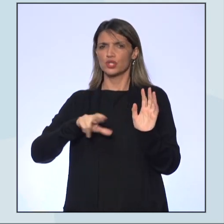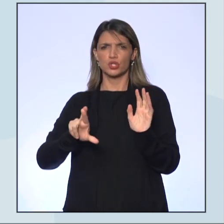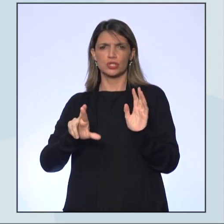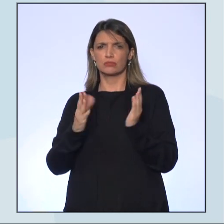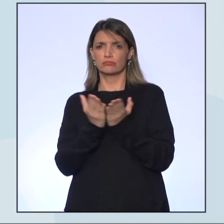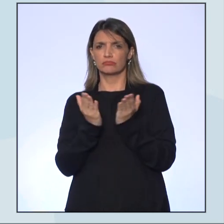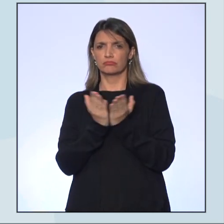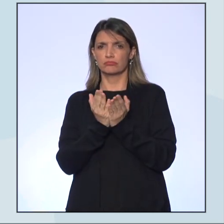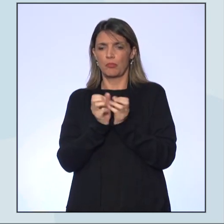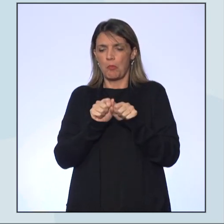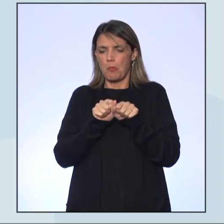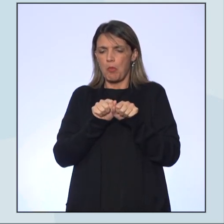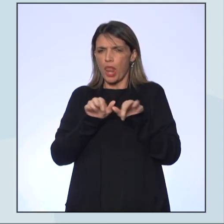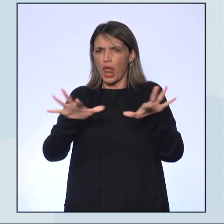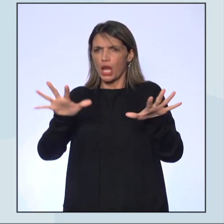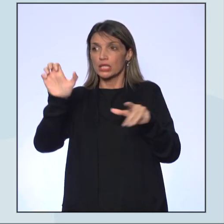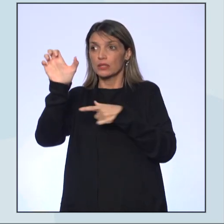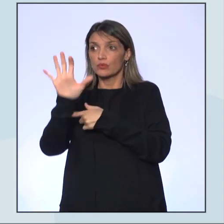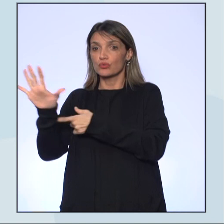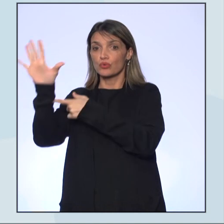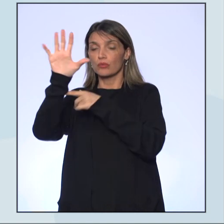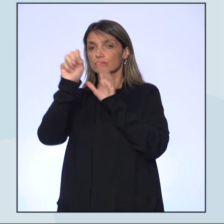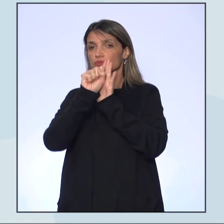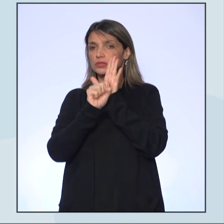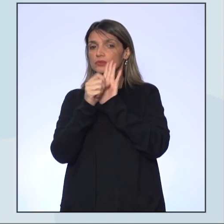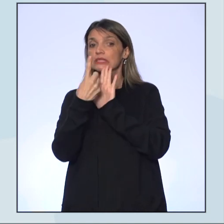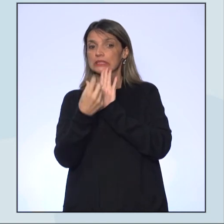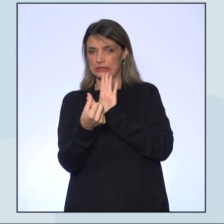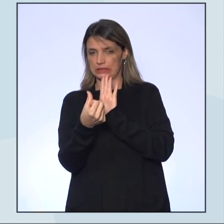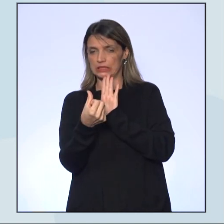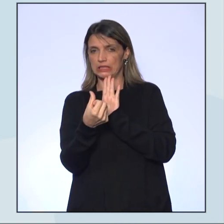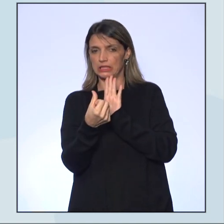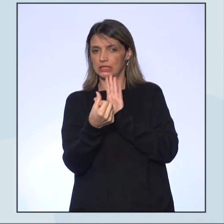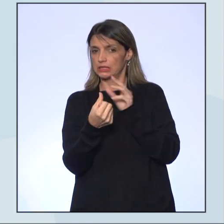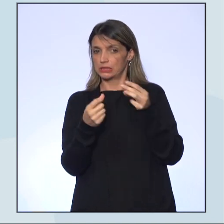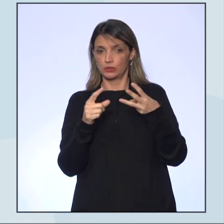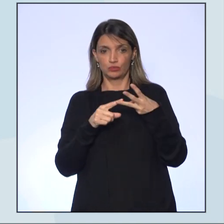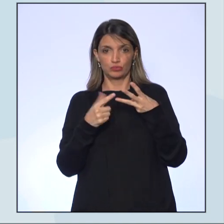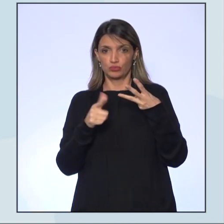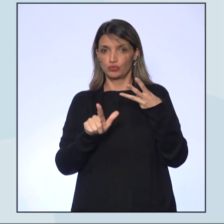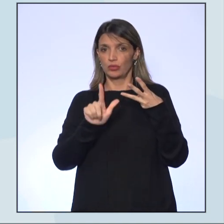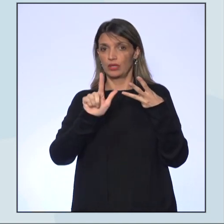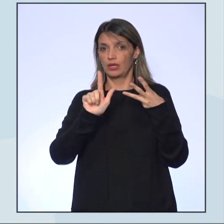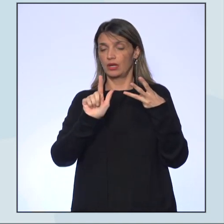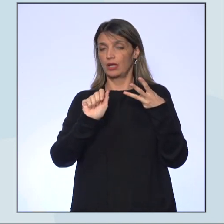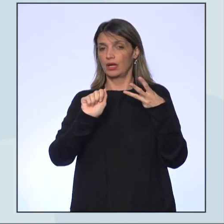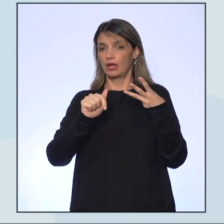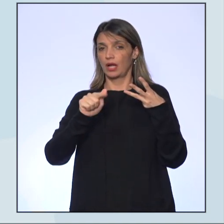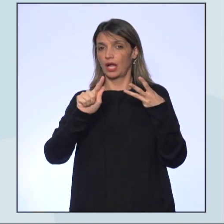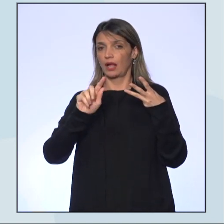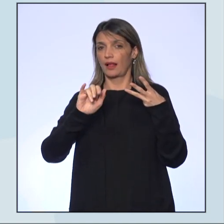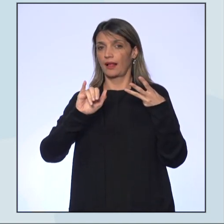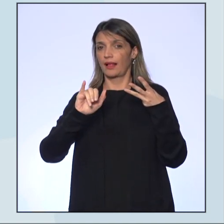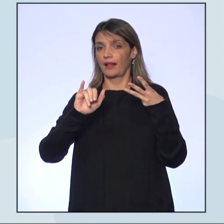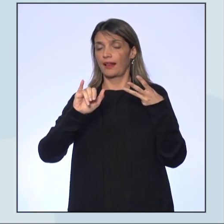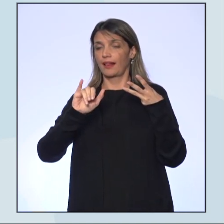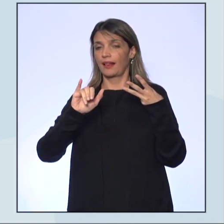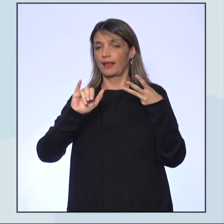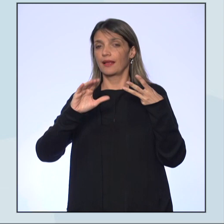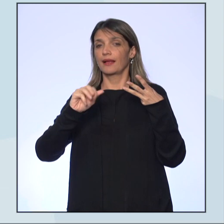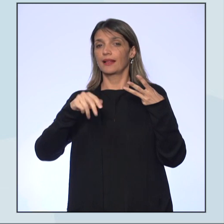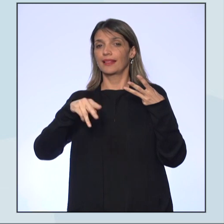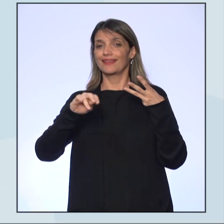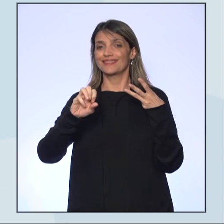mais se disseminou na Europa ali naquele século XVI. E por último nós temos o anglicanismo, que ela tem ali uma motivação um